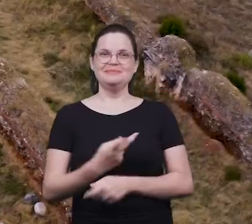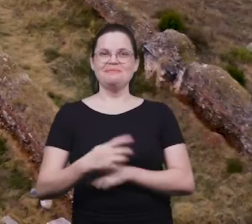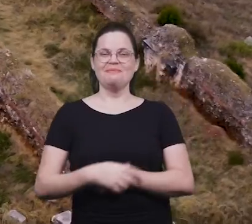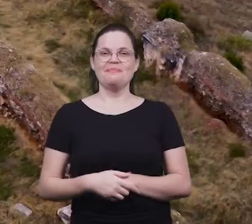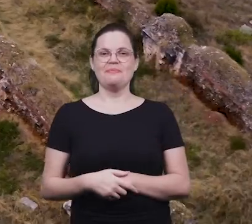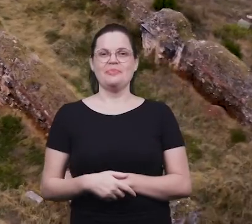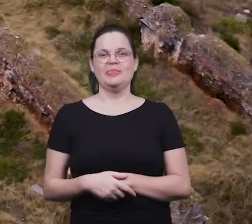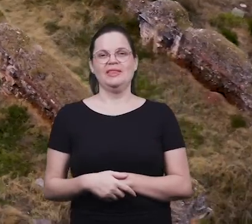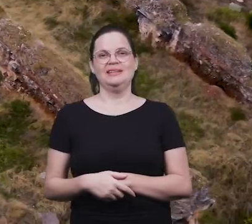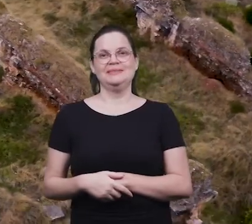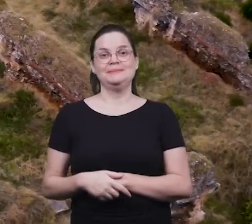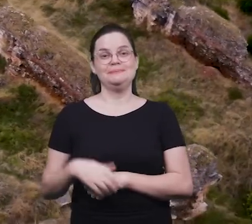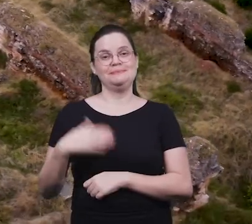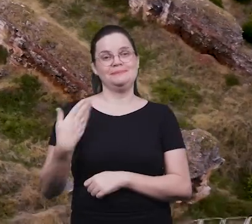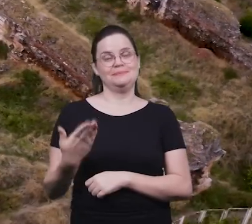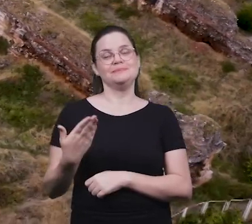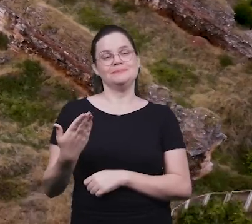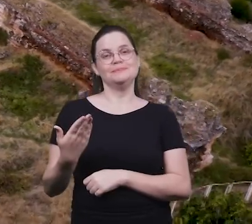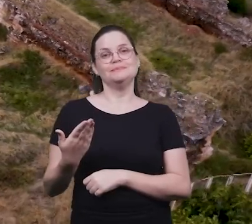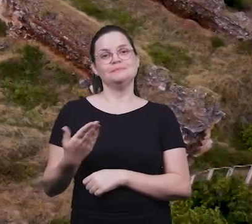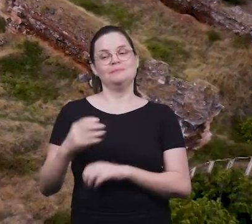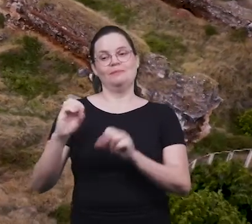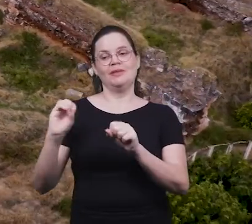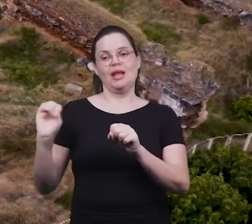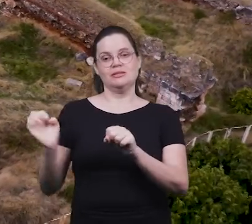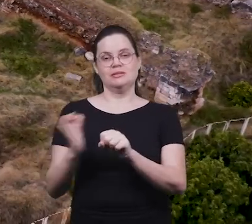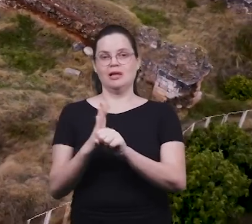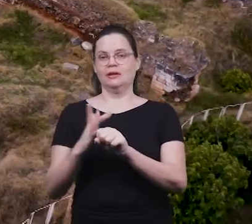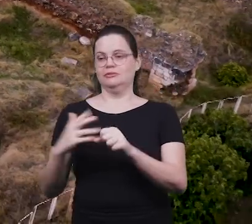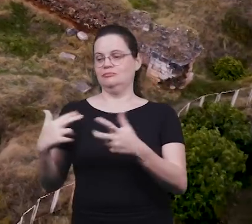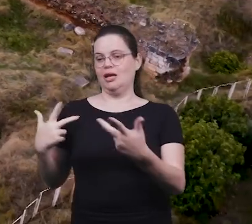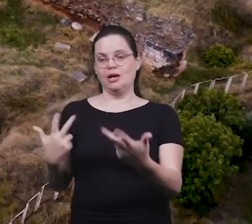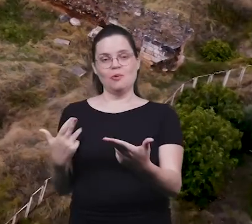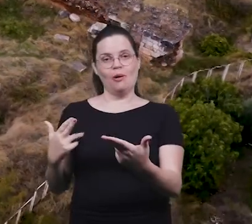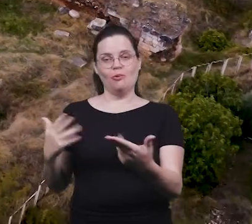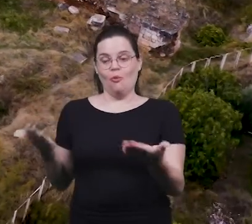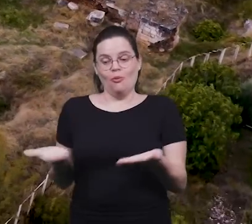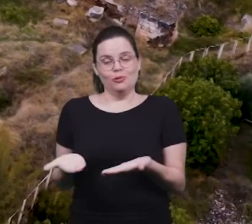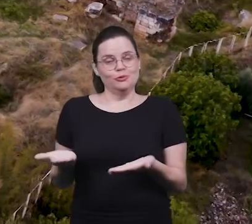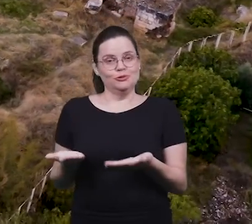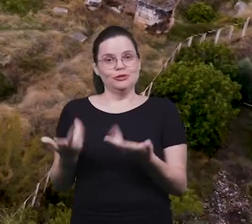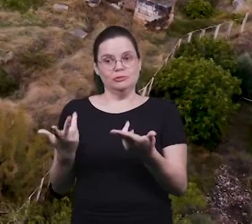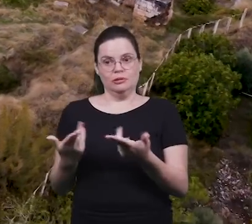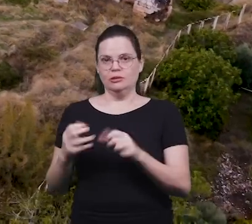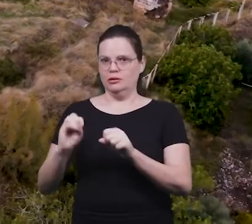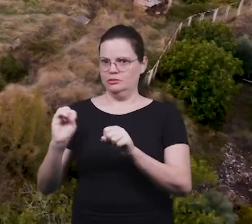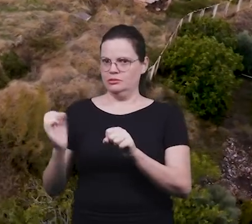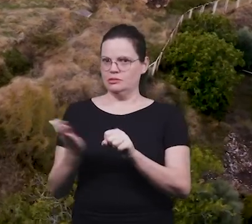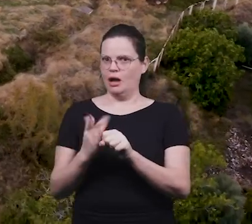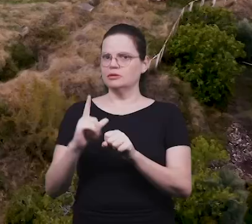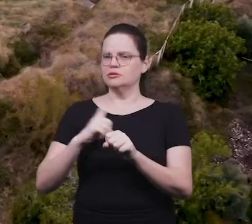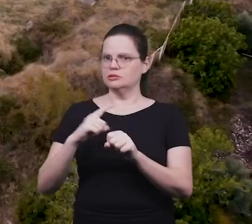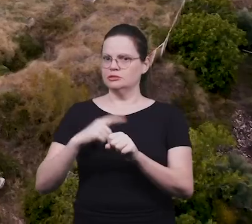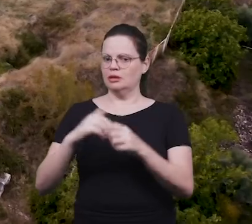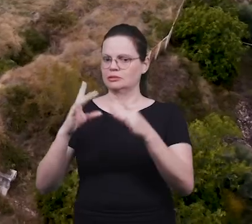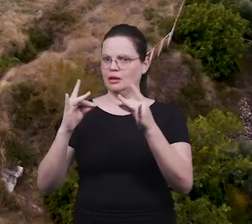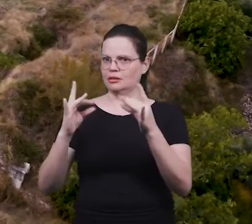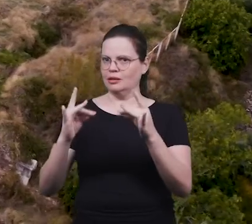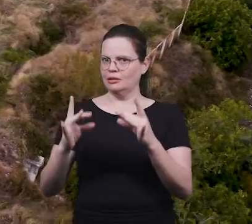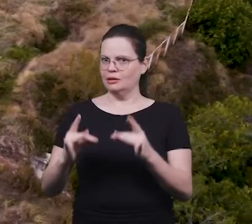Sardes é a nossa história e ela é vasta. E nós vamos entrar num aspecto